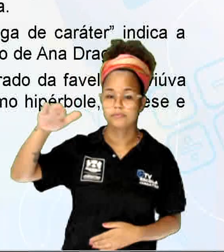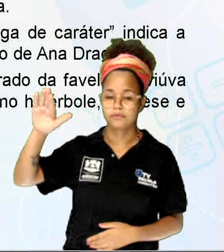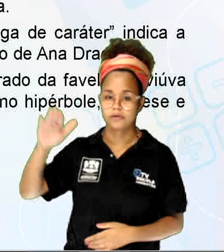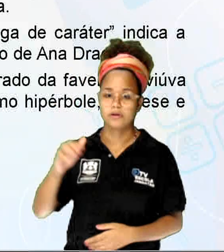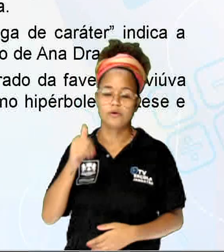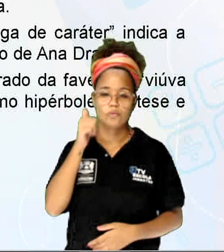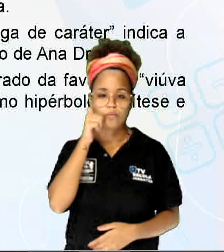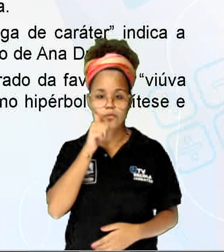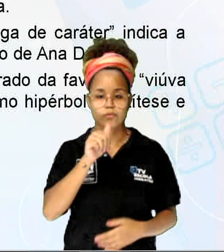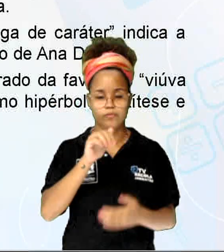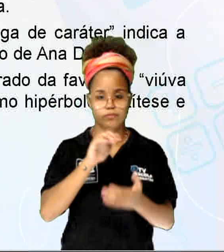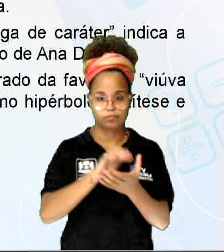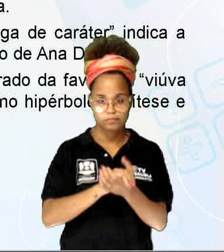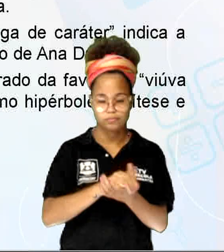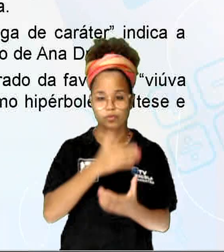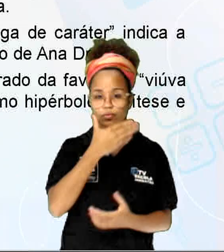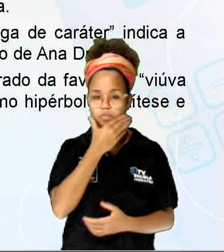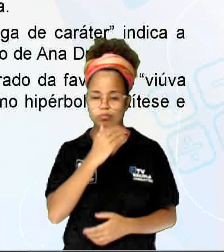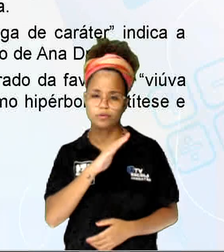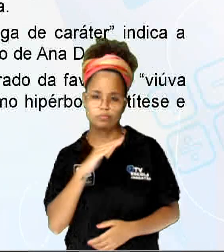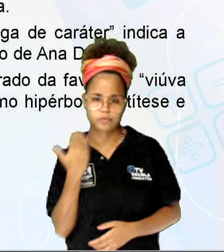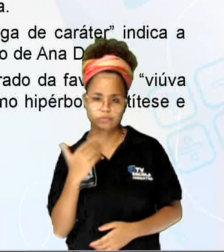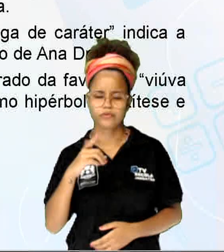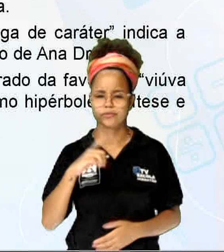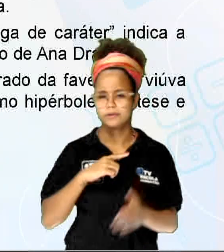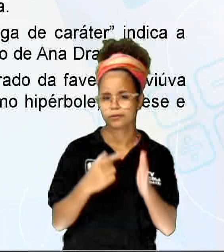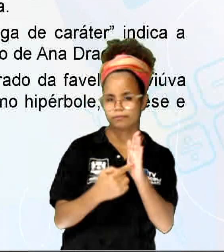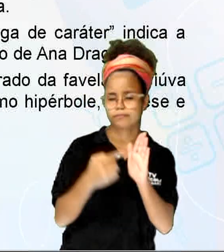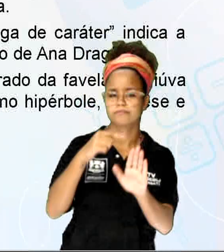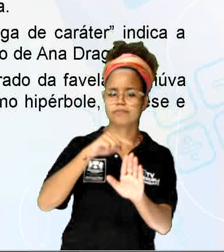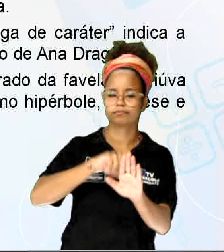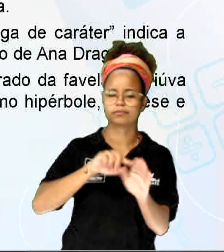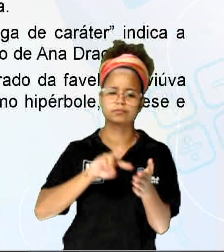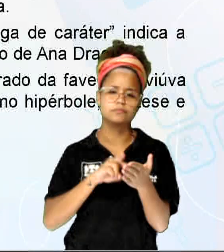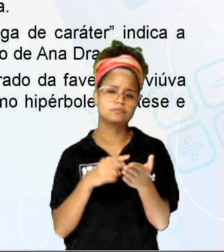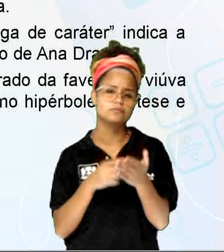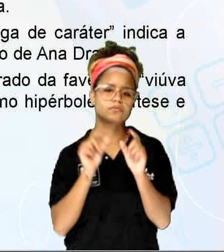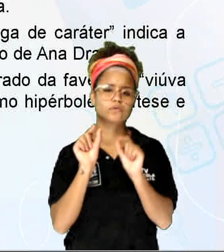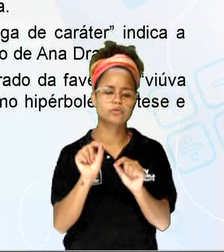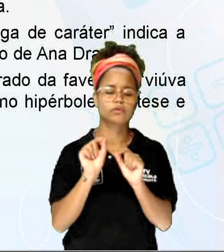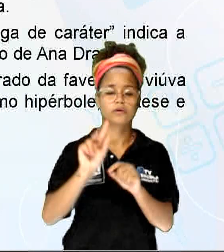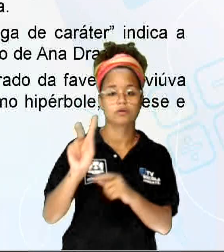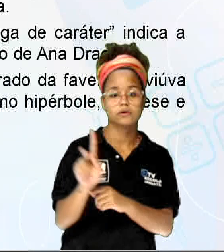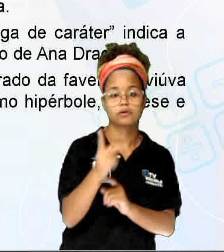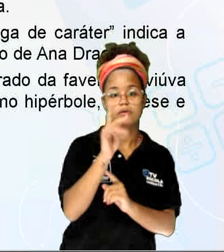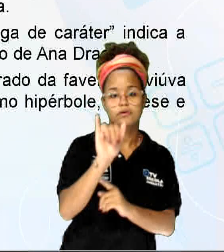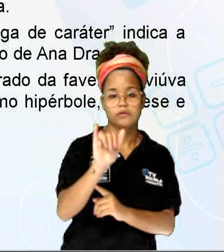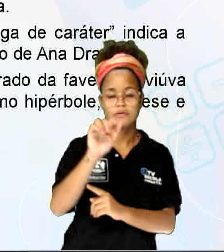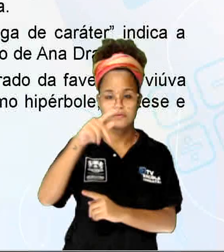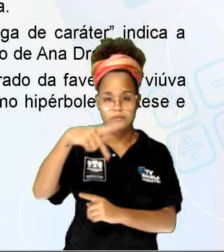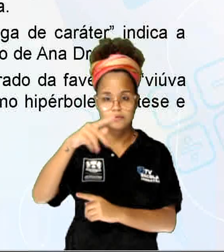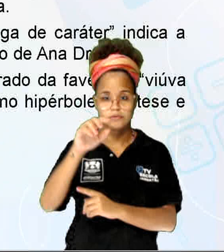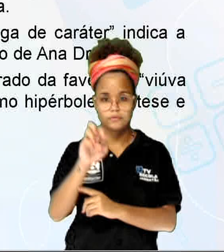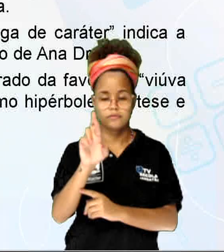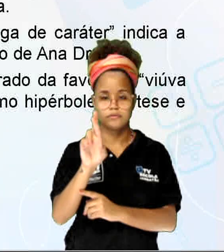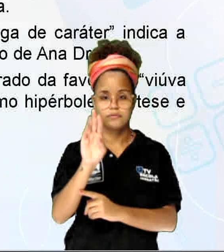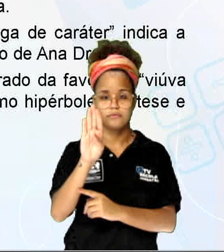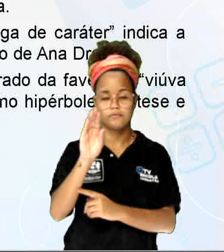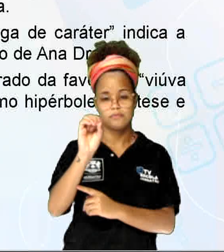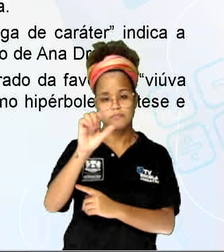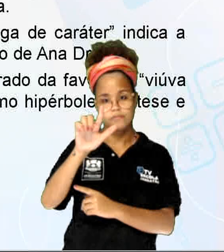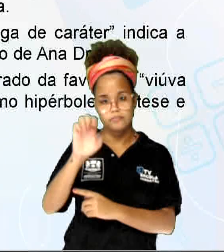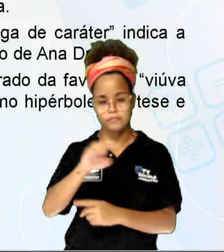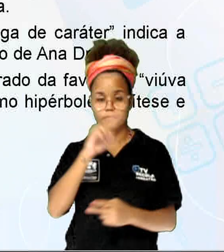morto, têm um sentido figurado e define-se como hipérbole, antítese e